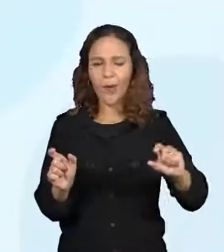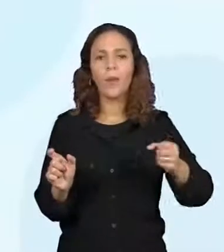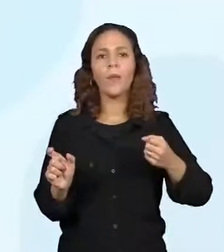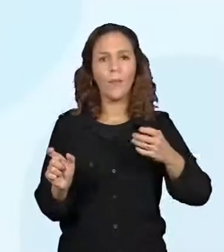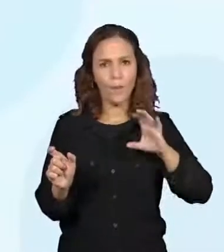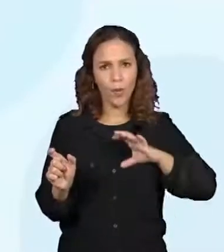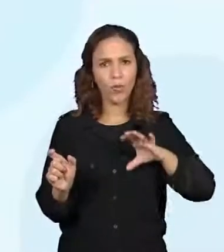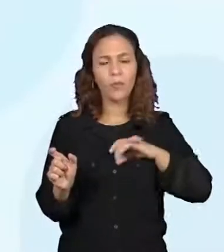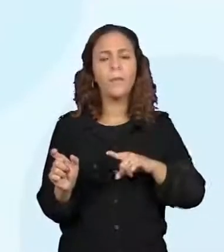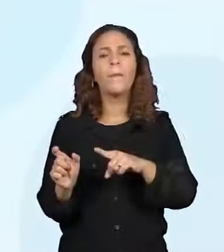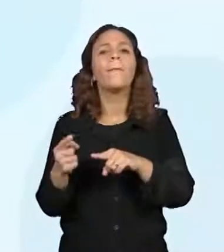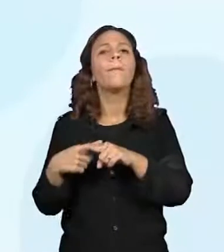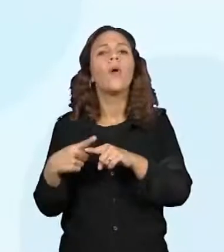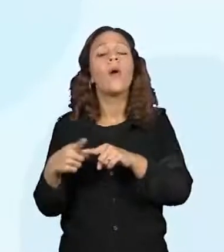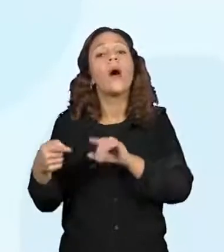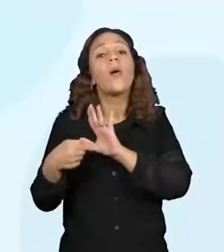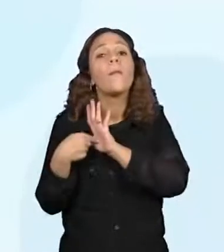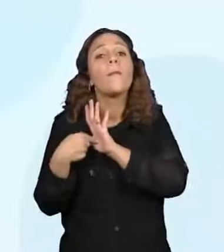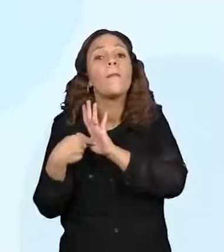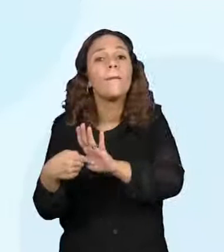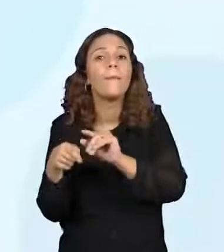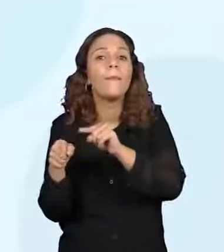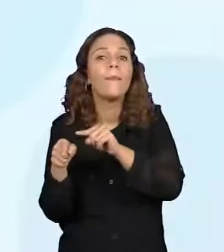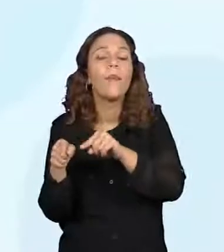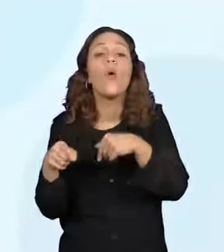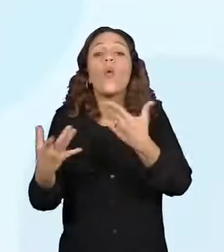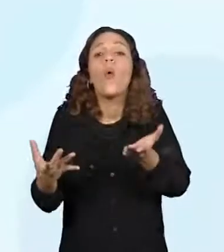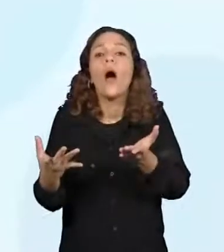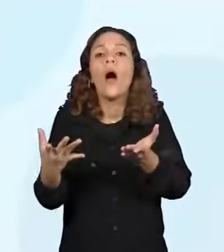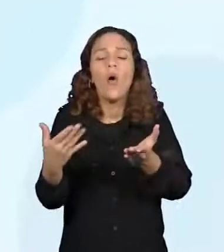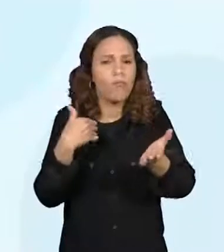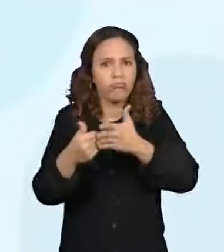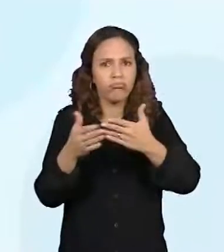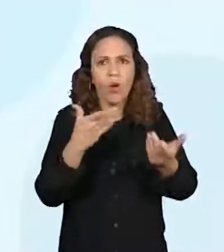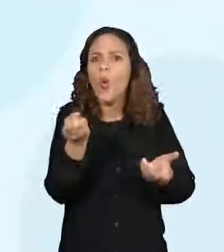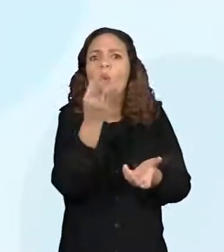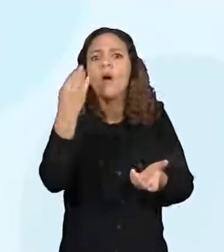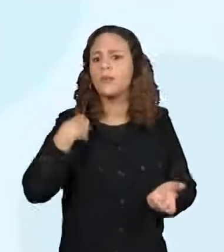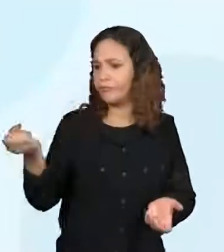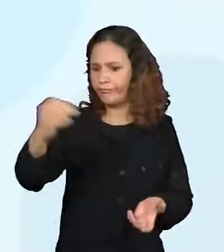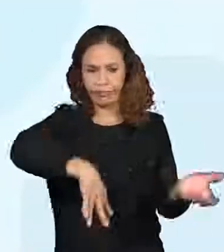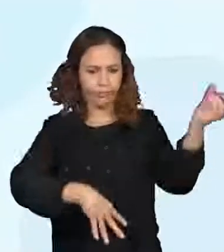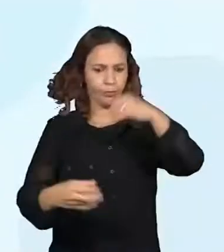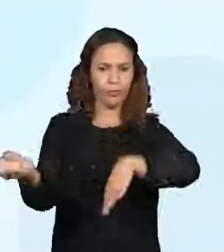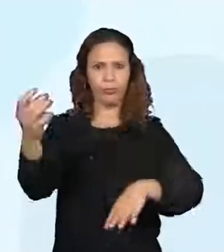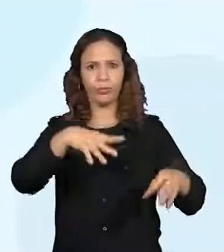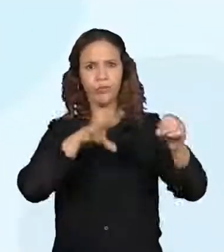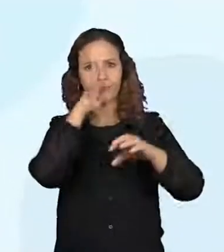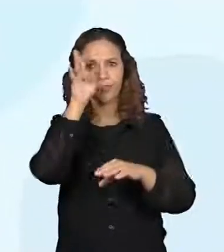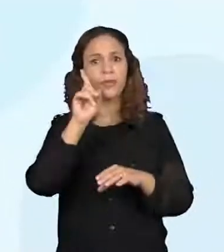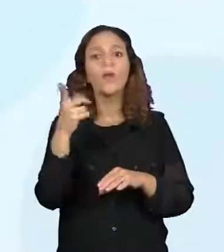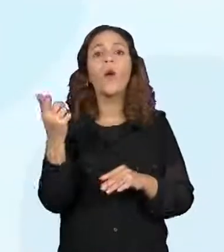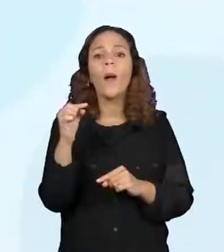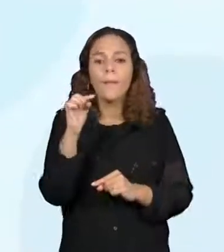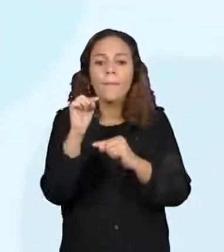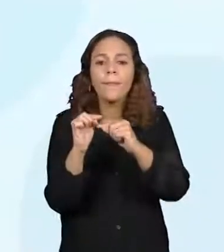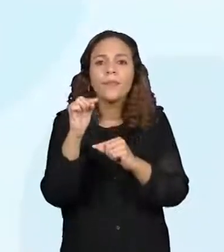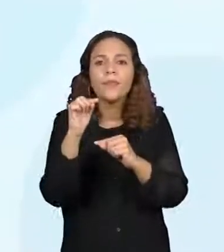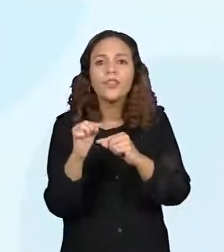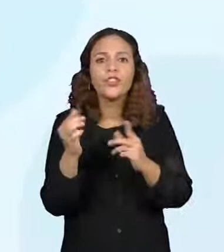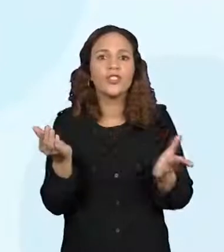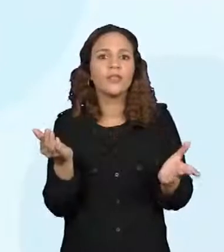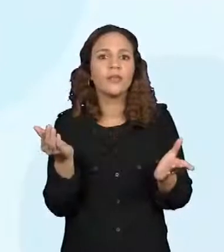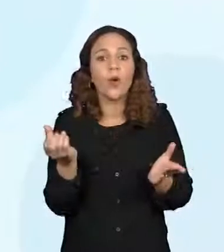xícara, quando fala xícara ou colher, o último tópico que fala colher, tem que ter a medida.